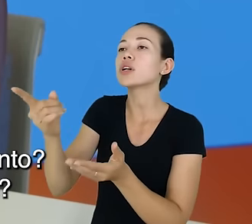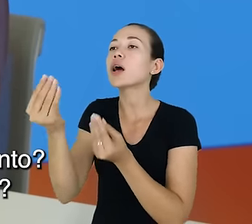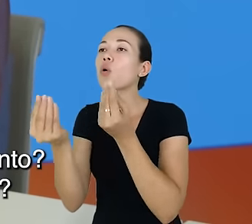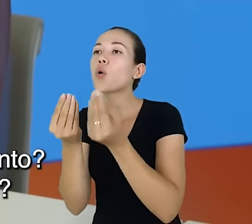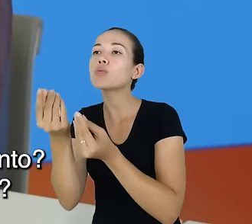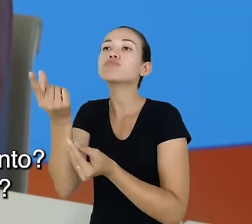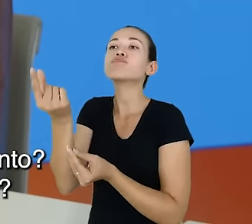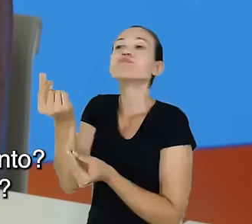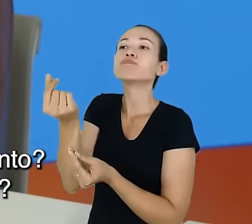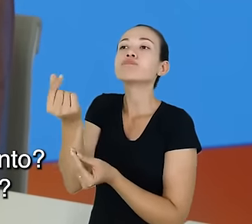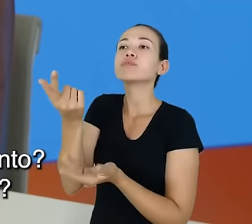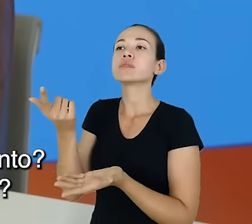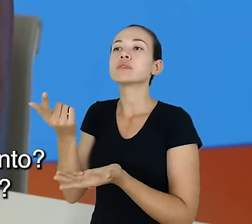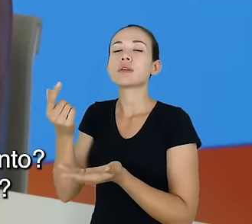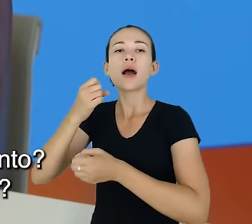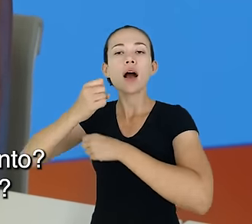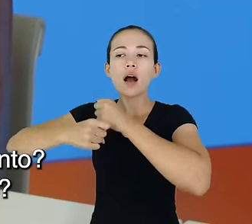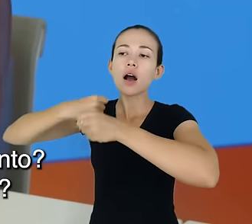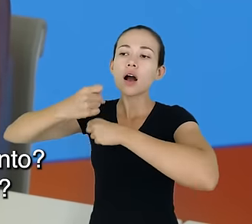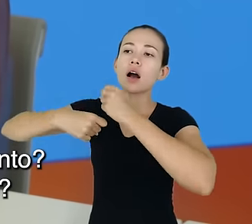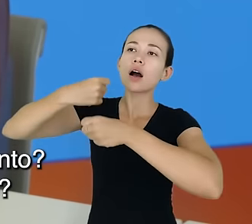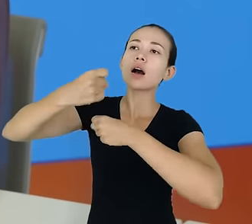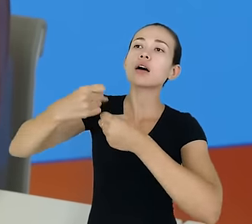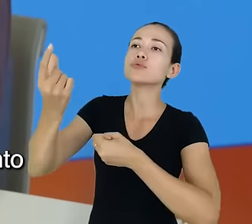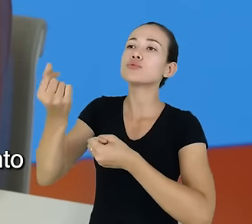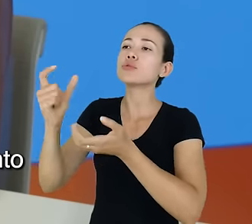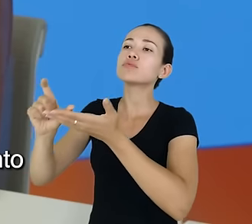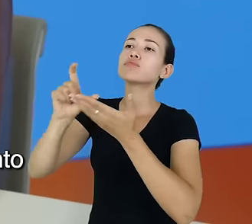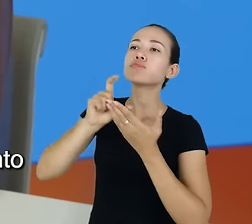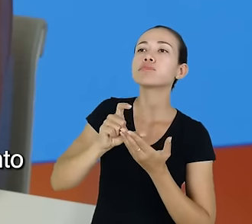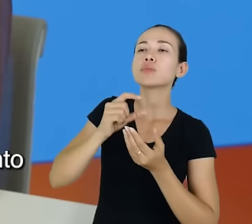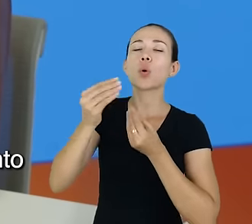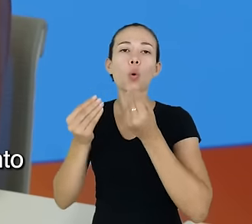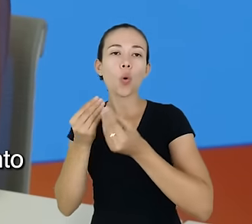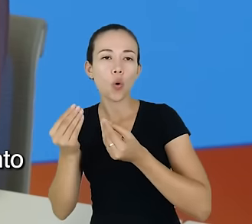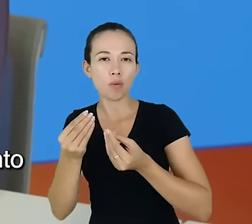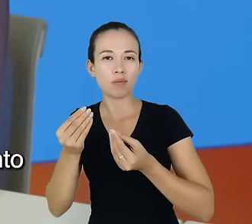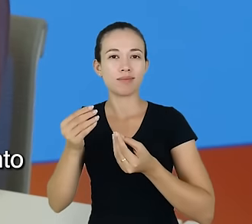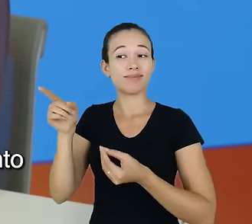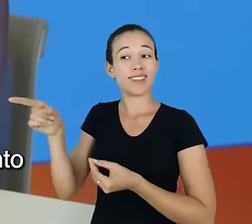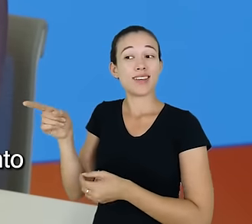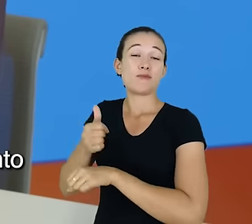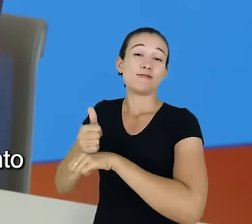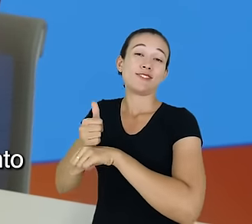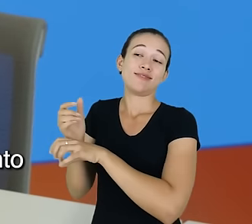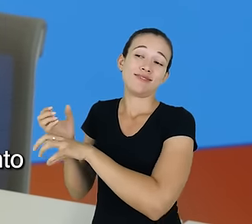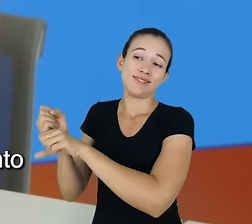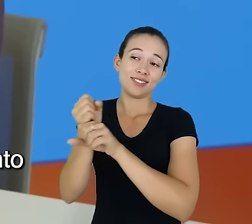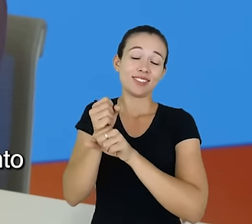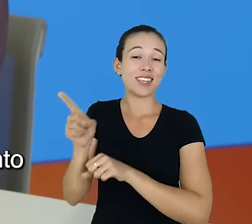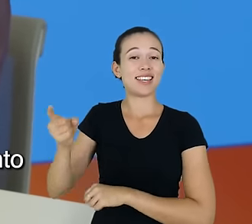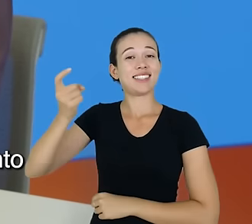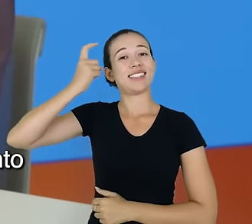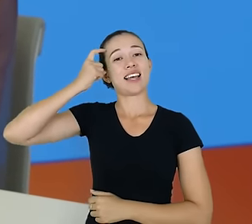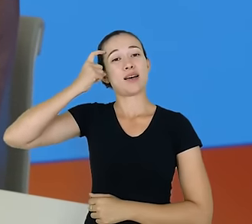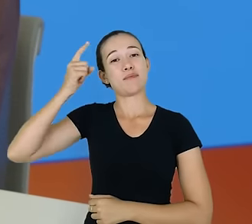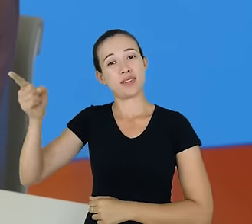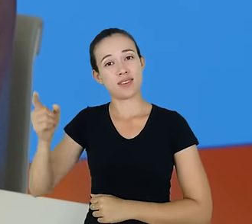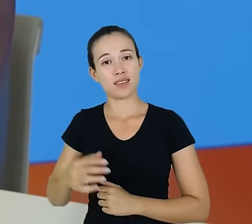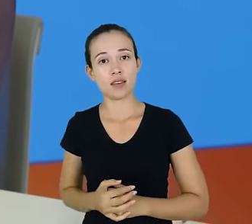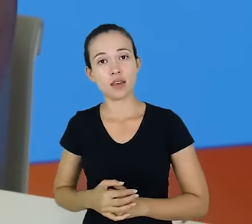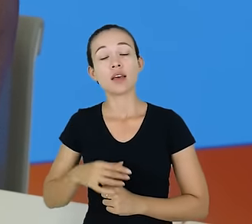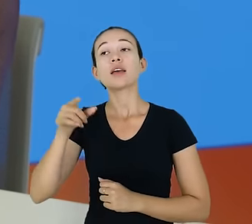é a tributação Qual é o faturamento nível de faturamento que ela tá E aí determinados tipos de faturamento vão ter determinadas tributações com